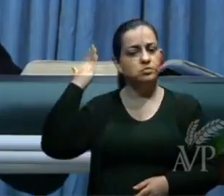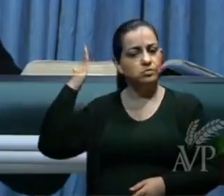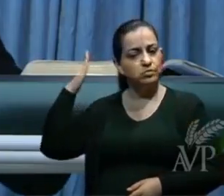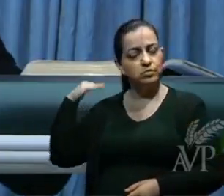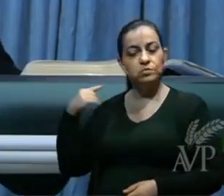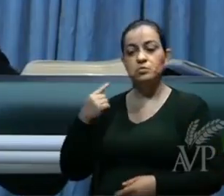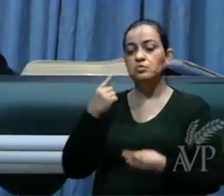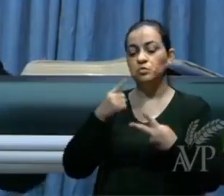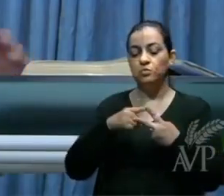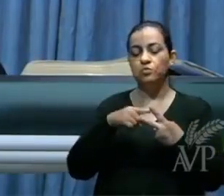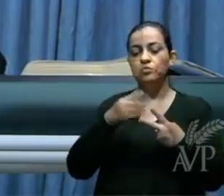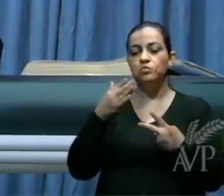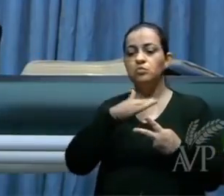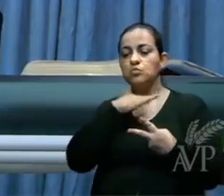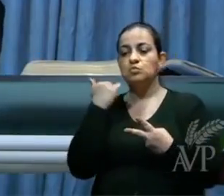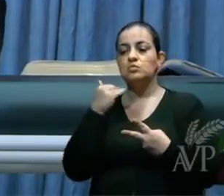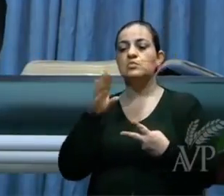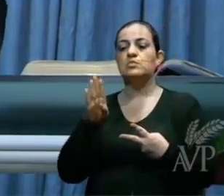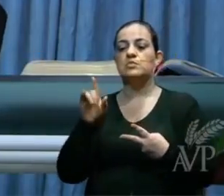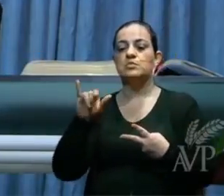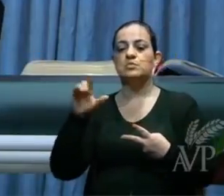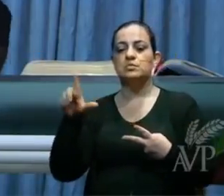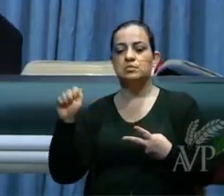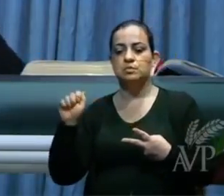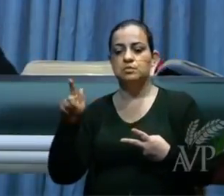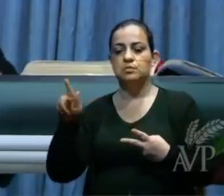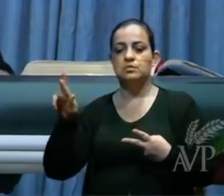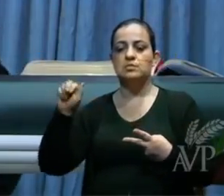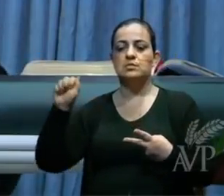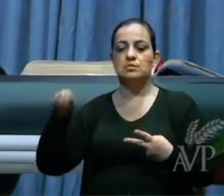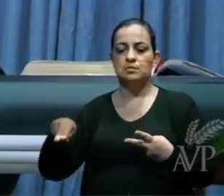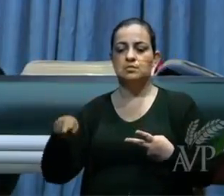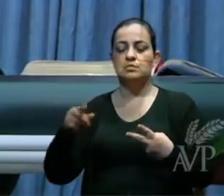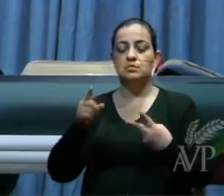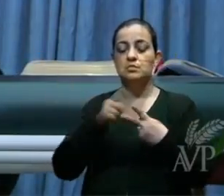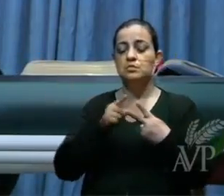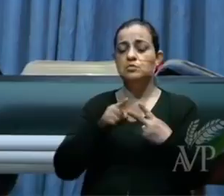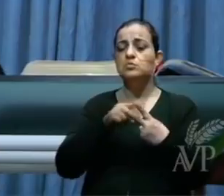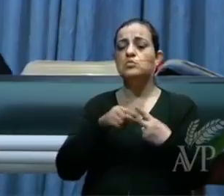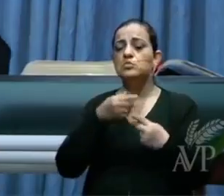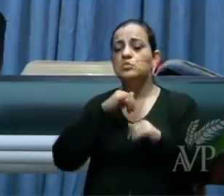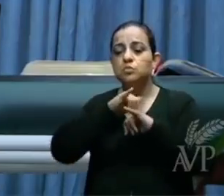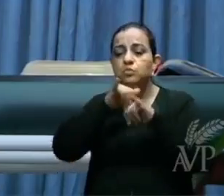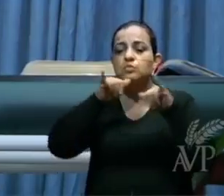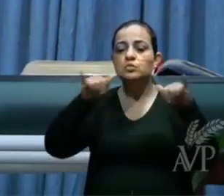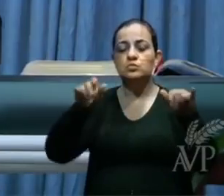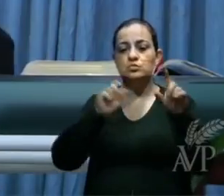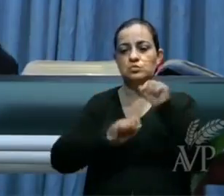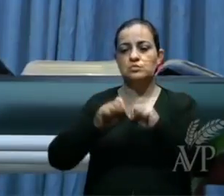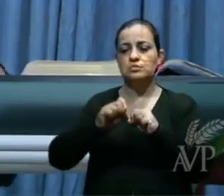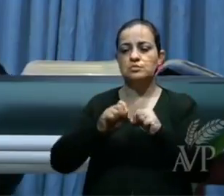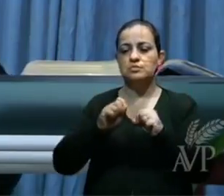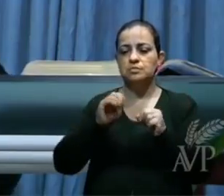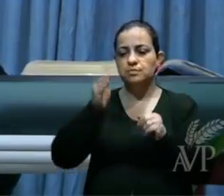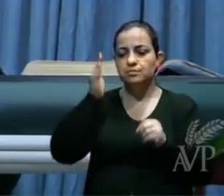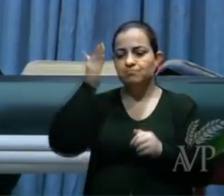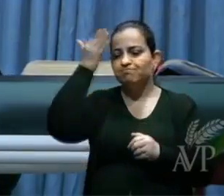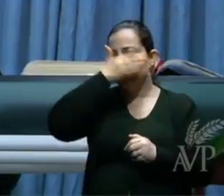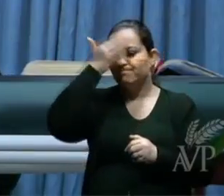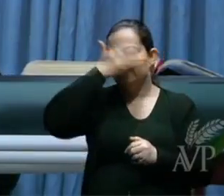billy graham e qual foi a mensagem desses dois anjos segue go o